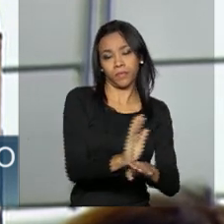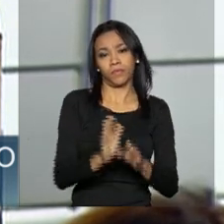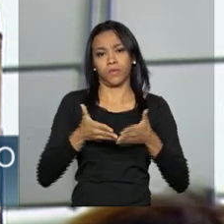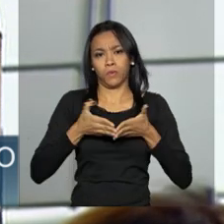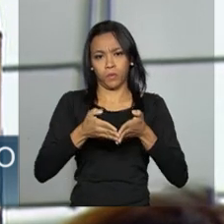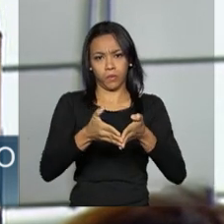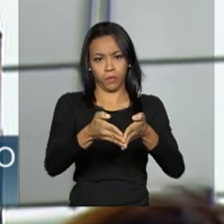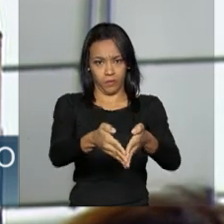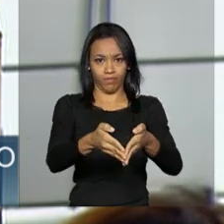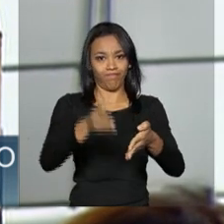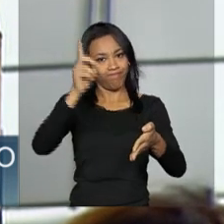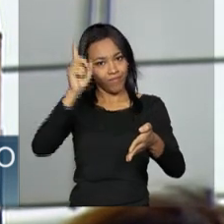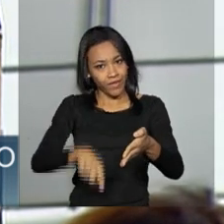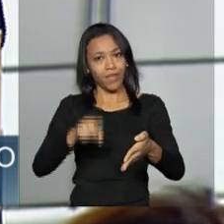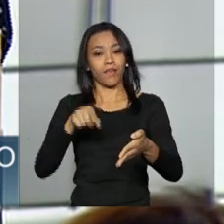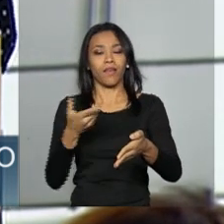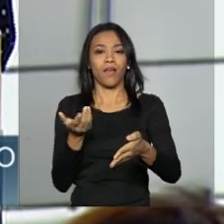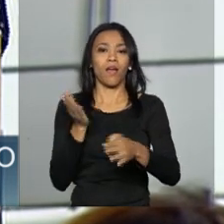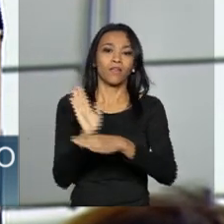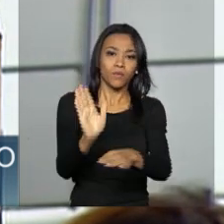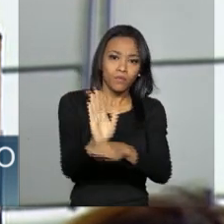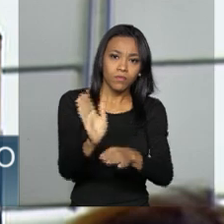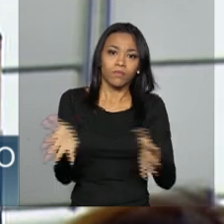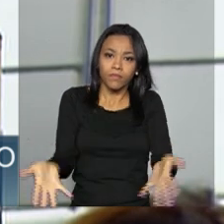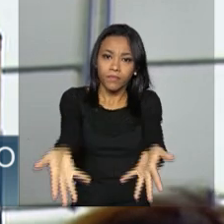operações que se chamam garantia de lei e ordem.